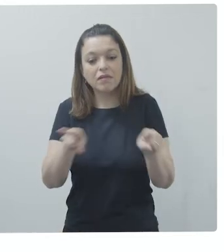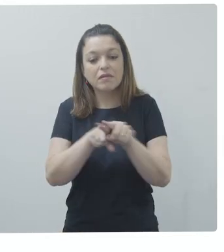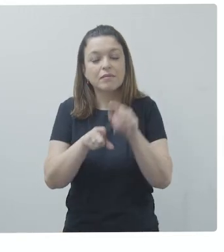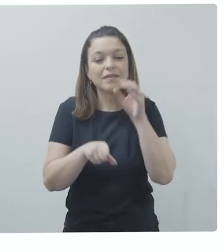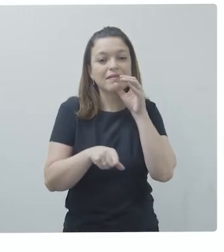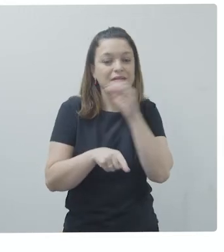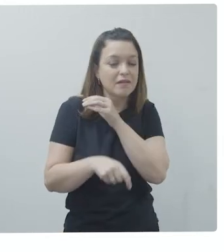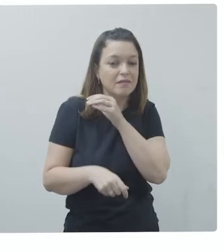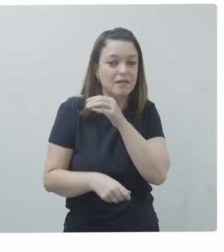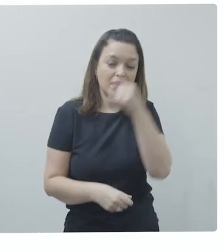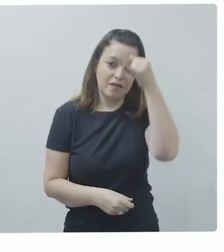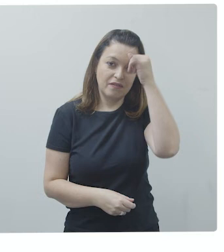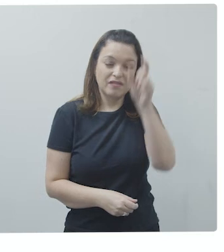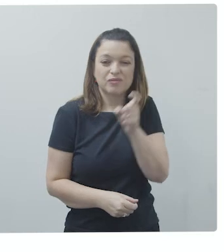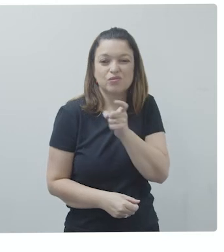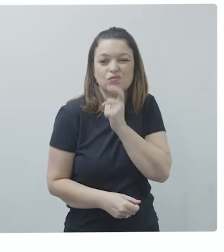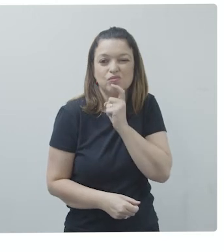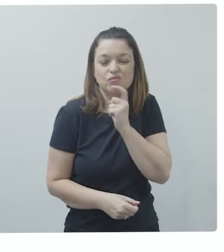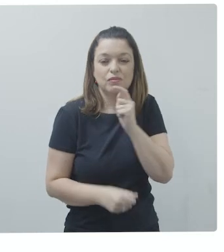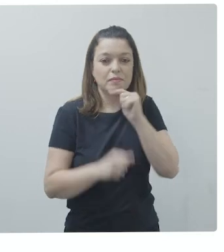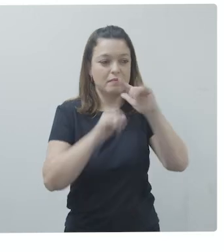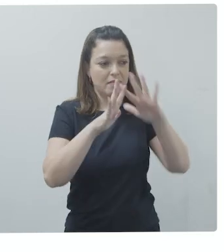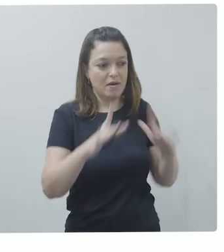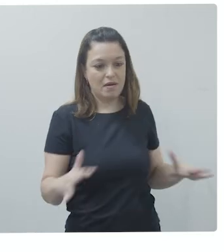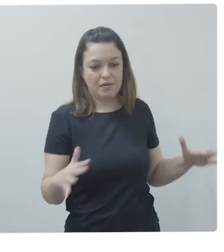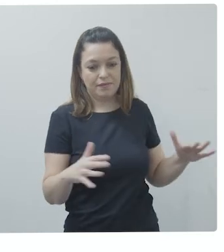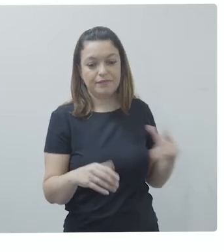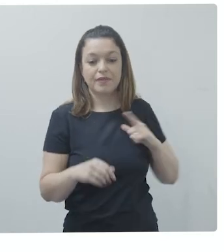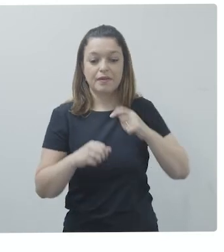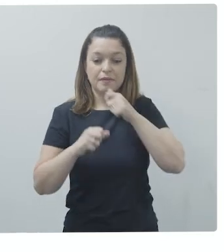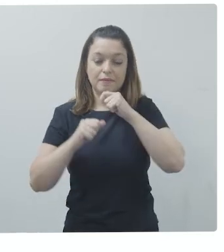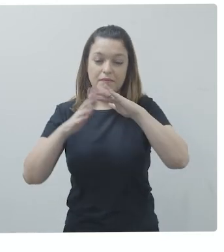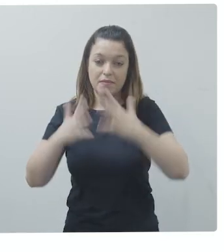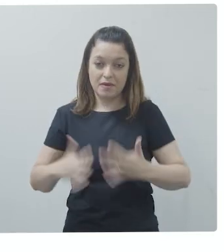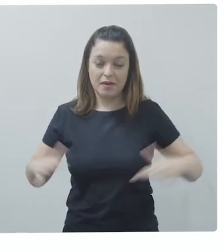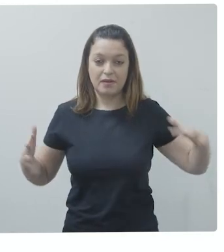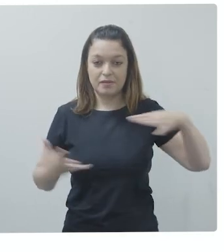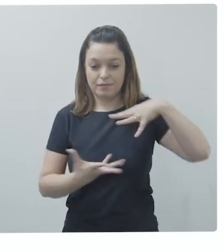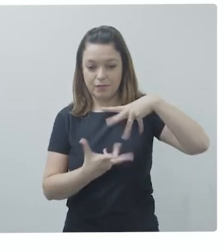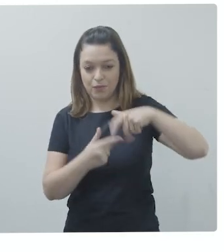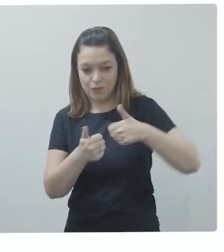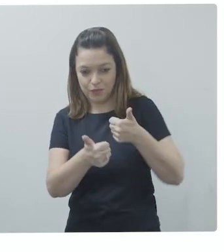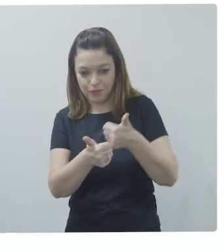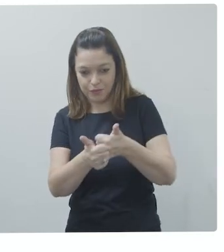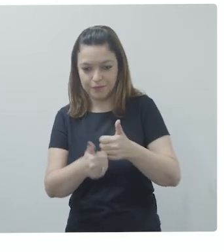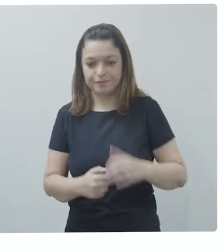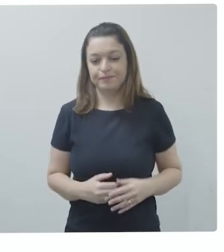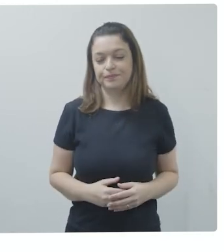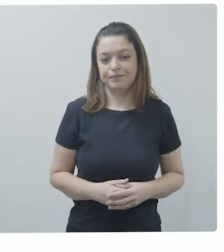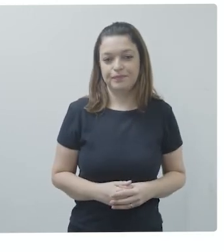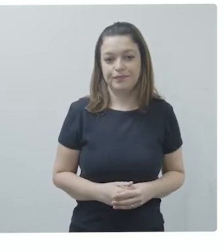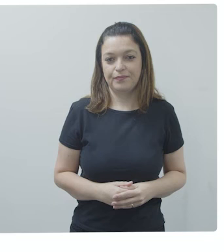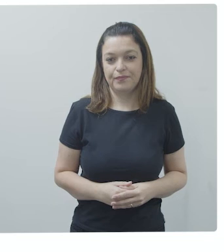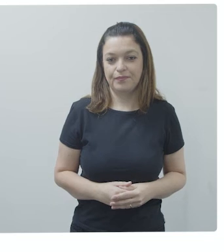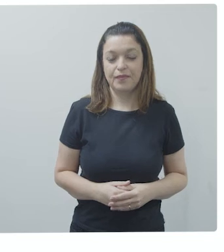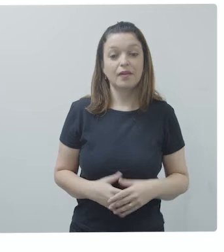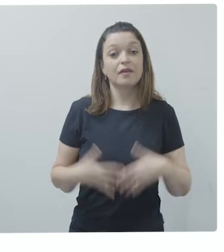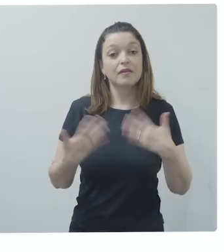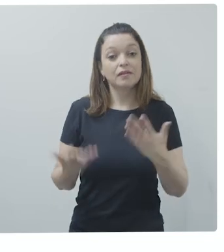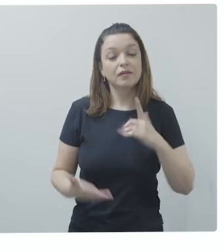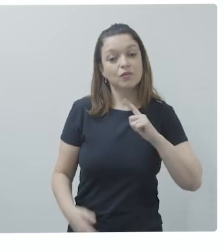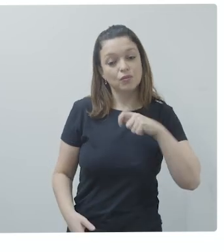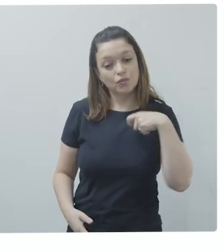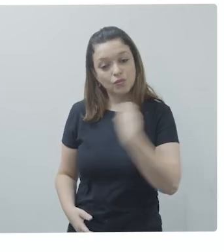aquecidos naquele borrifo gelado do mar, naquela praia à beira do mundo. Finalmente, deram nome